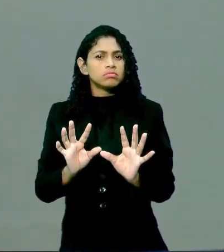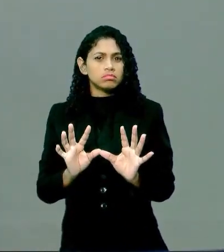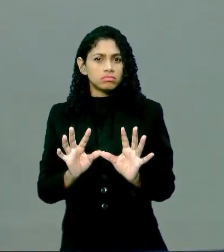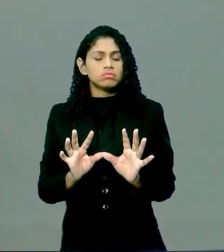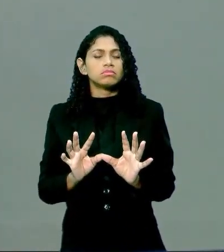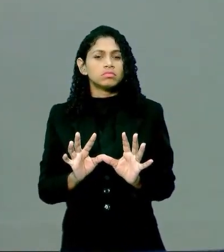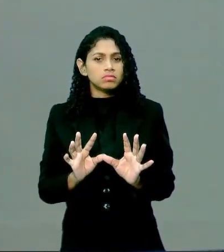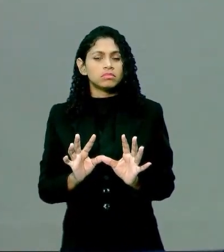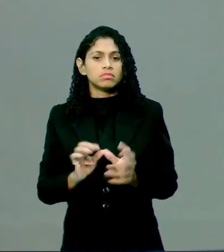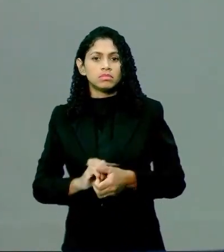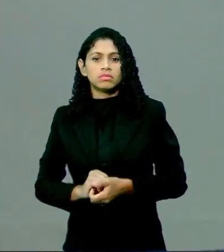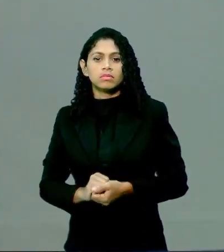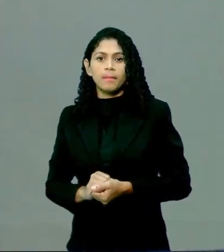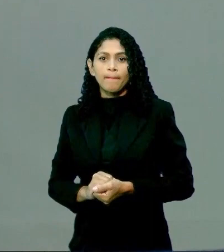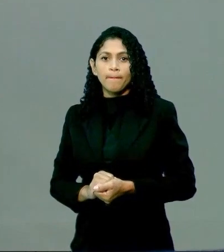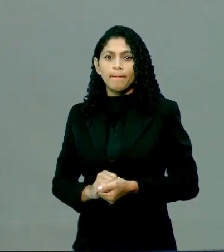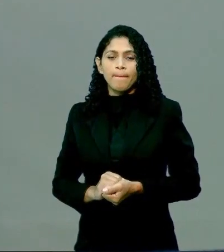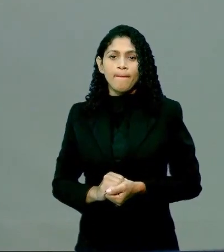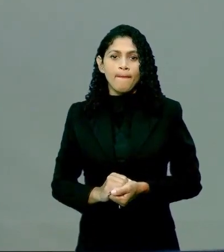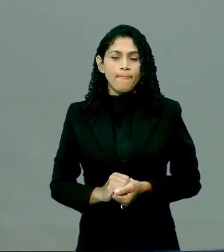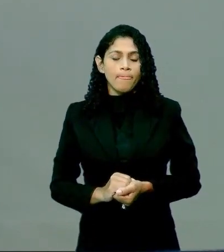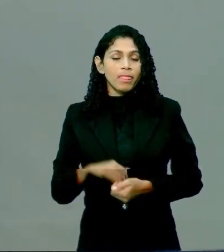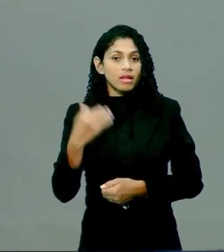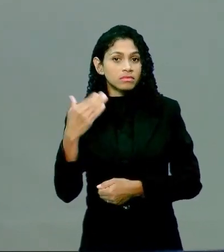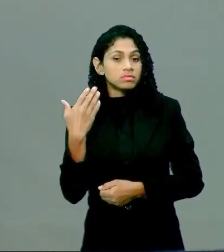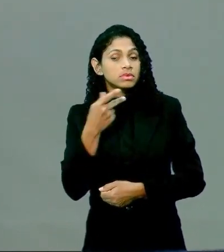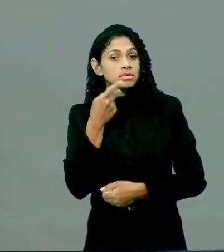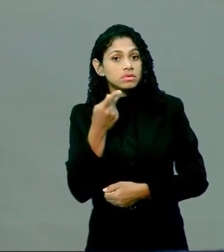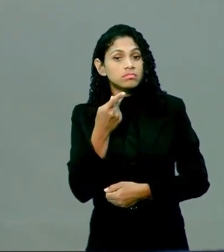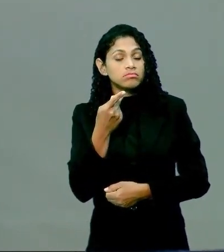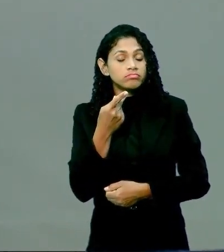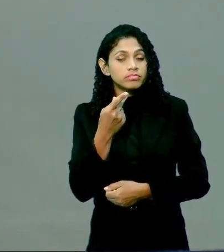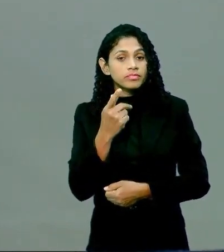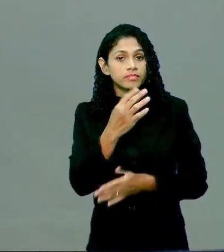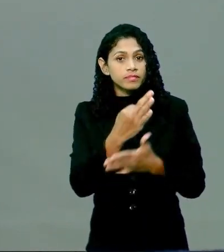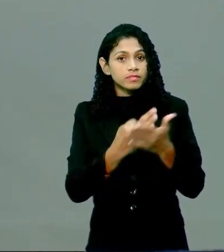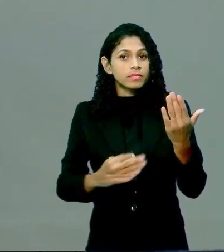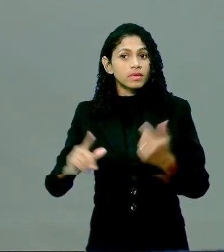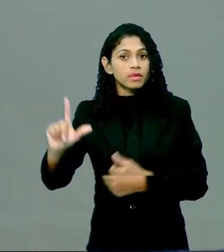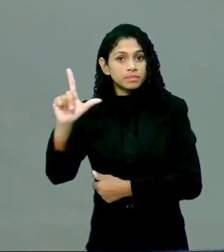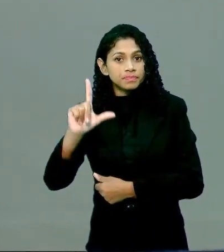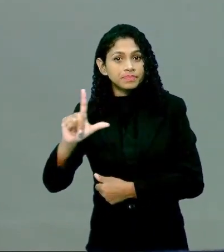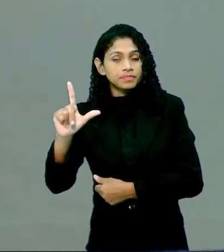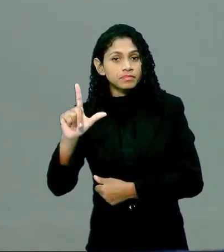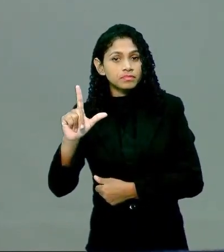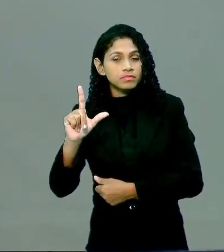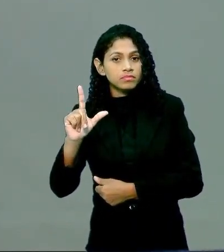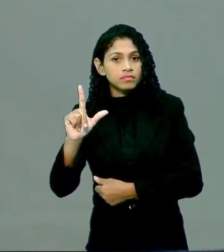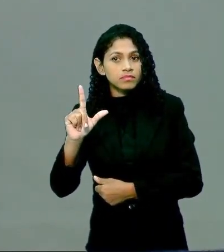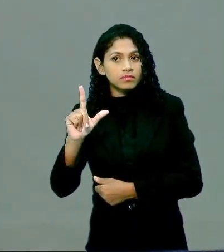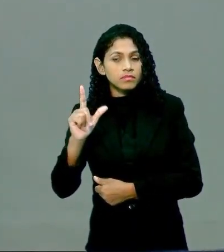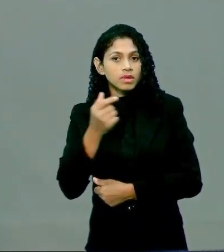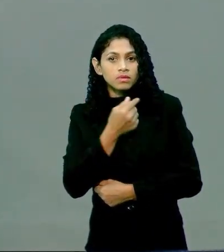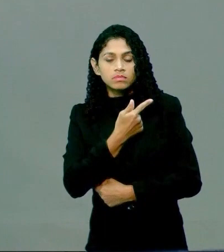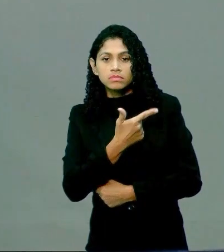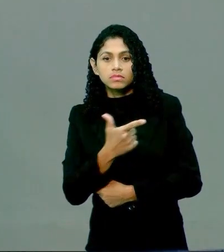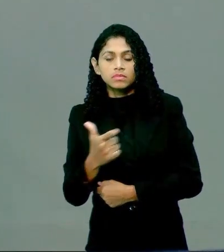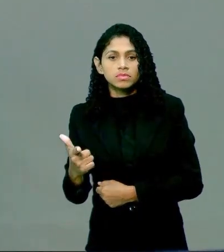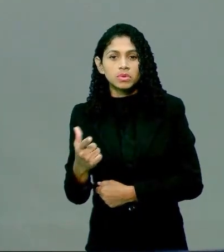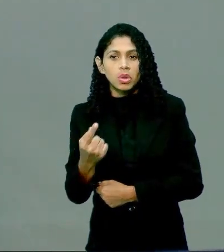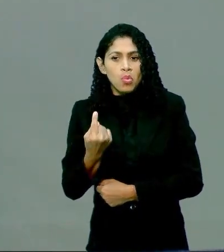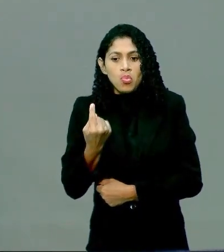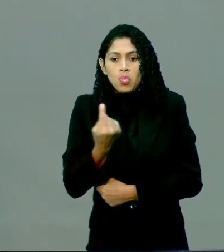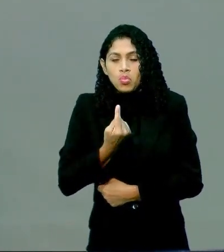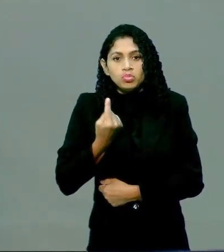de forma diferente. É tanto que, quando nós falamos de texto literário, pessoal, não existe, por exemplo, uma